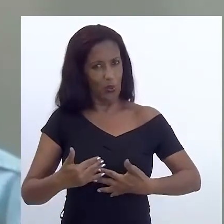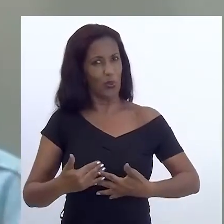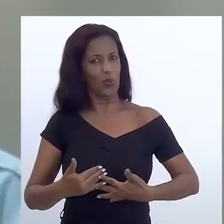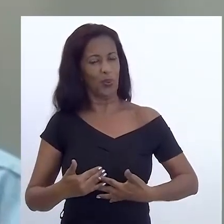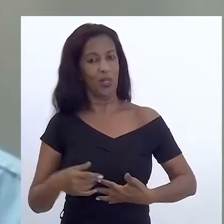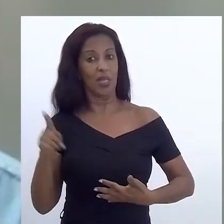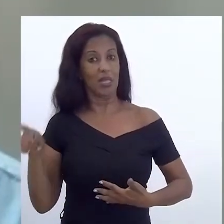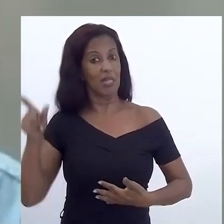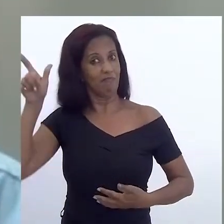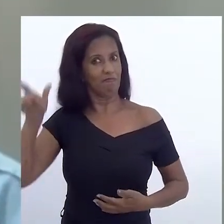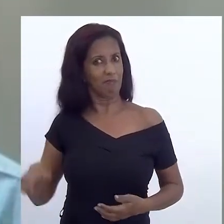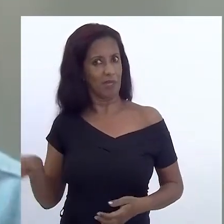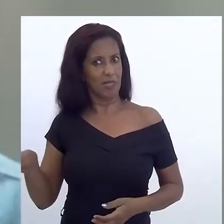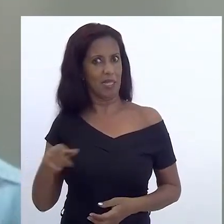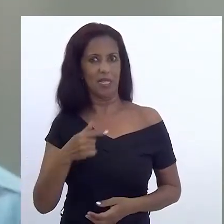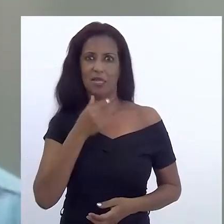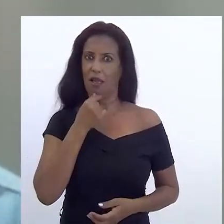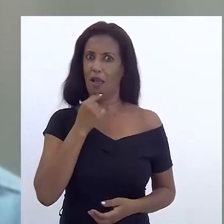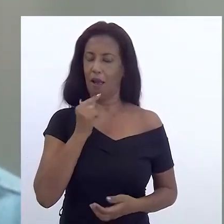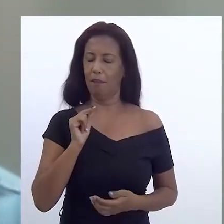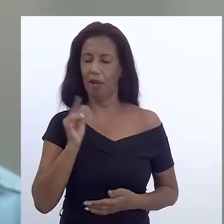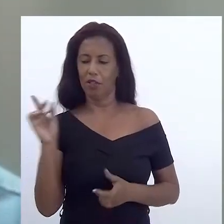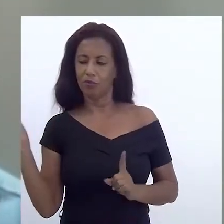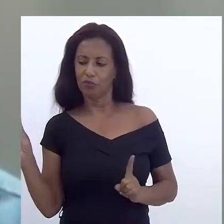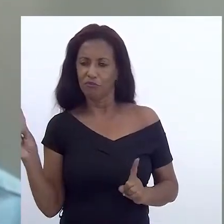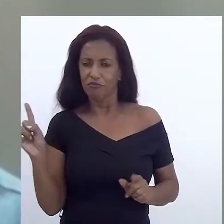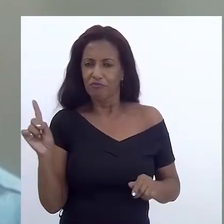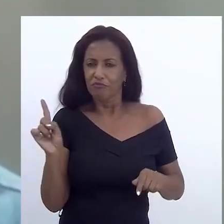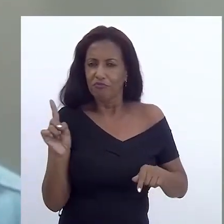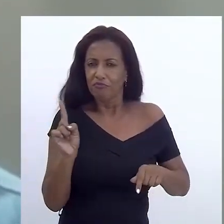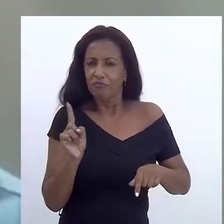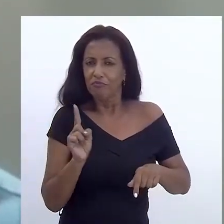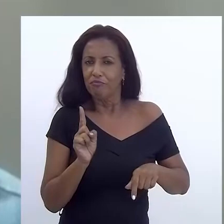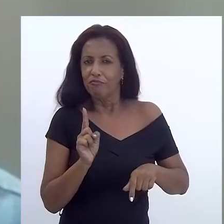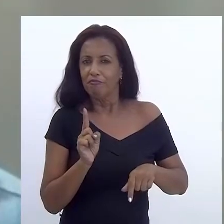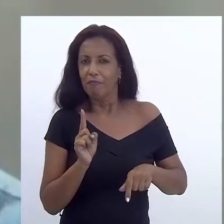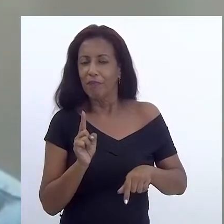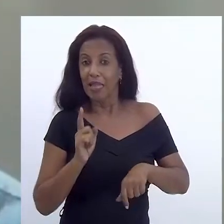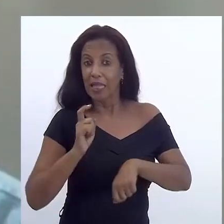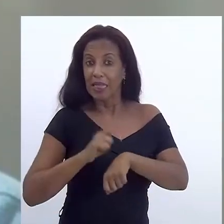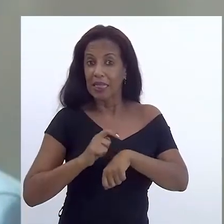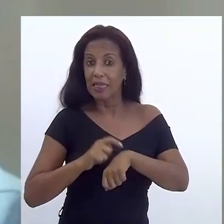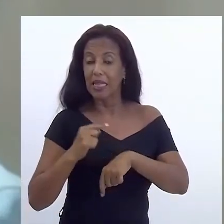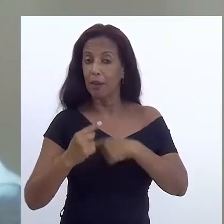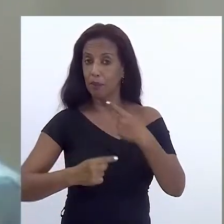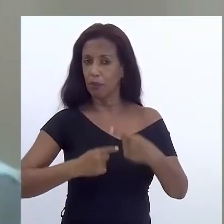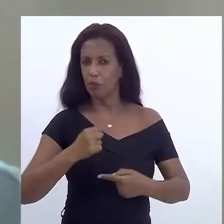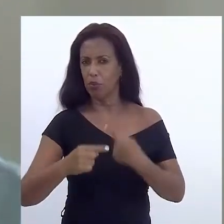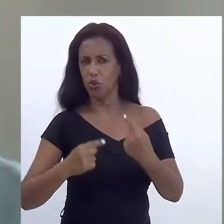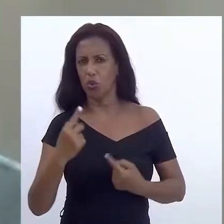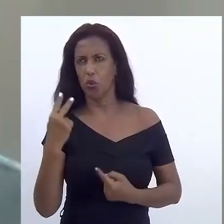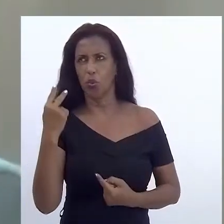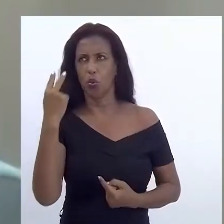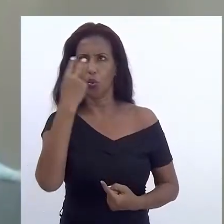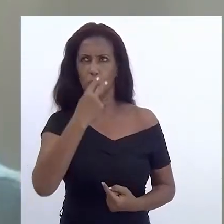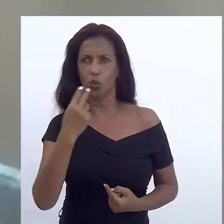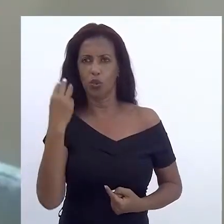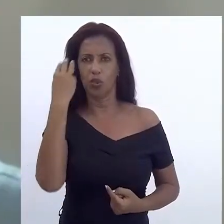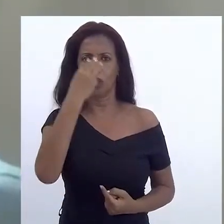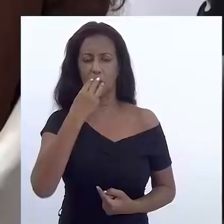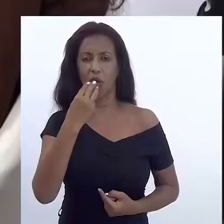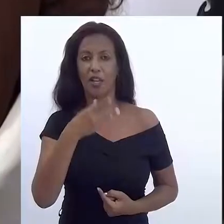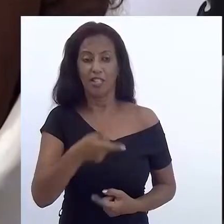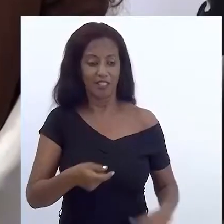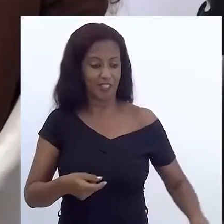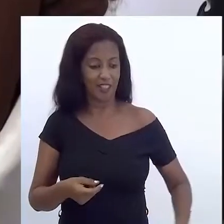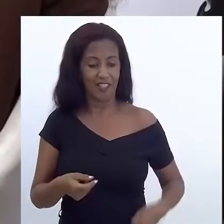aos poucos foi se aproximando, tempos depois, naquela 2, 3 horas que estávamos aí, ele já estava guiando um dos cães, dando volta pelo